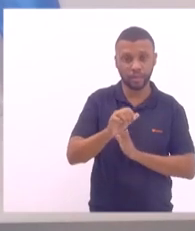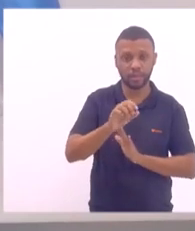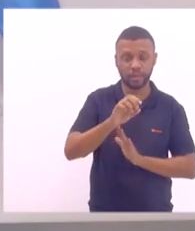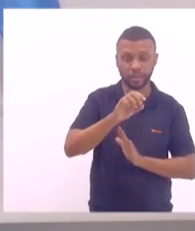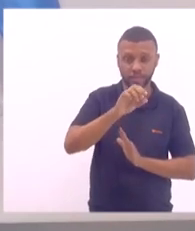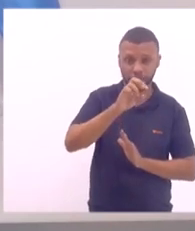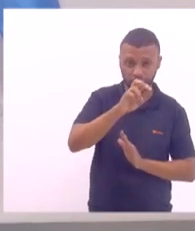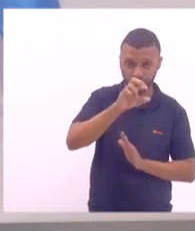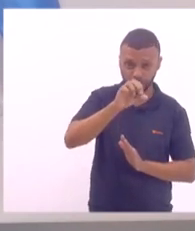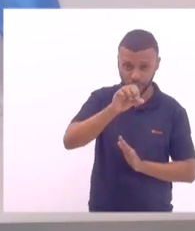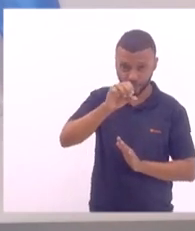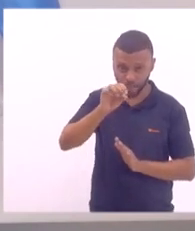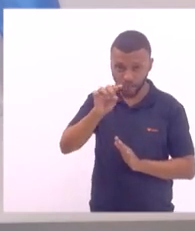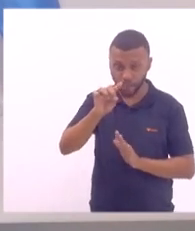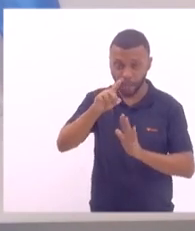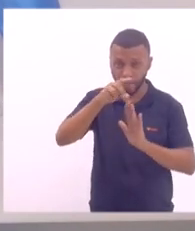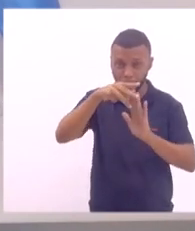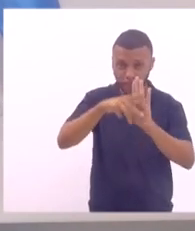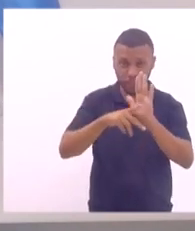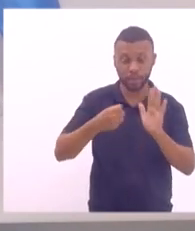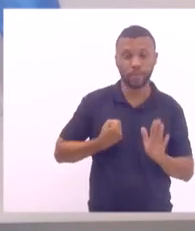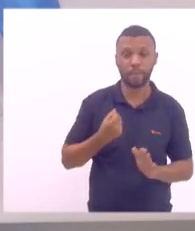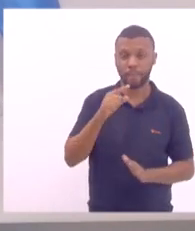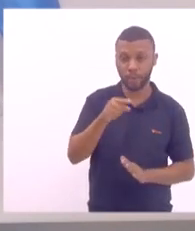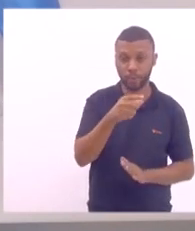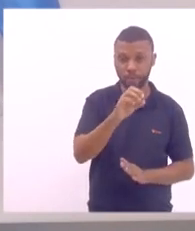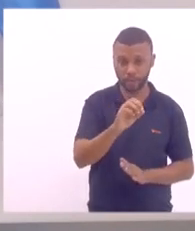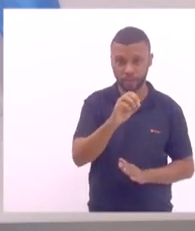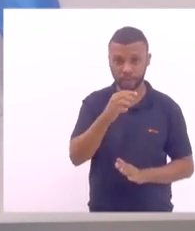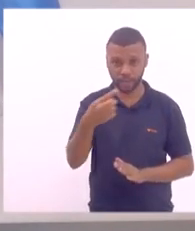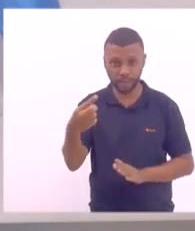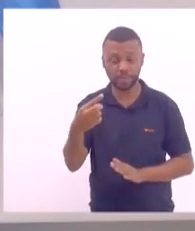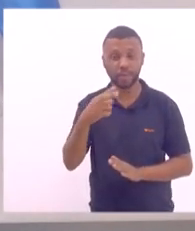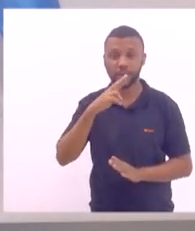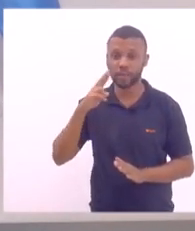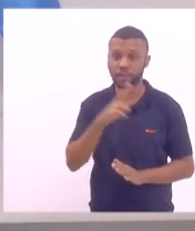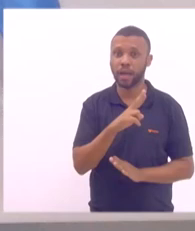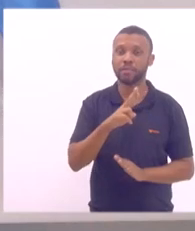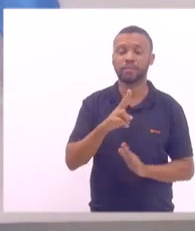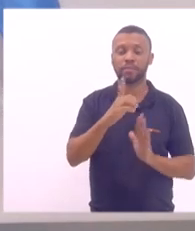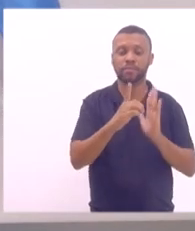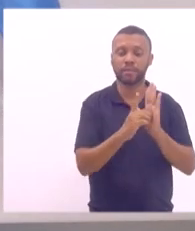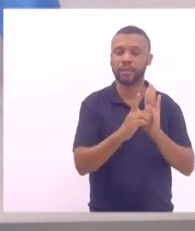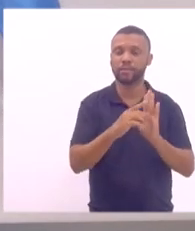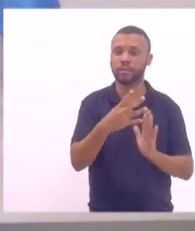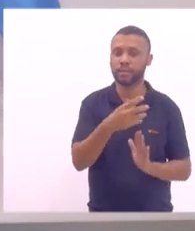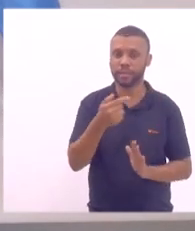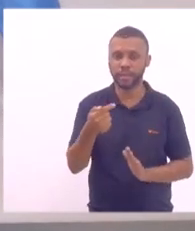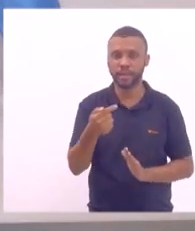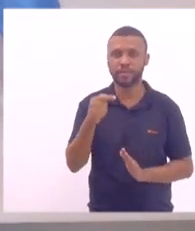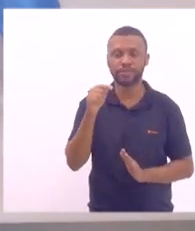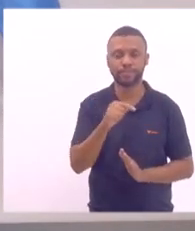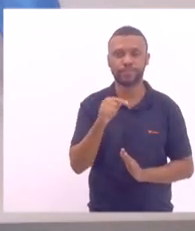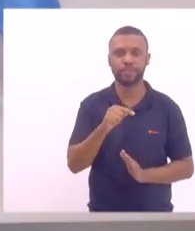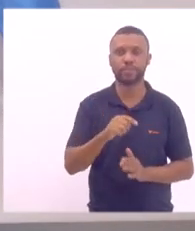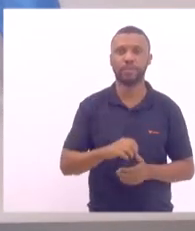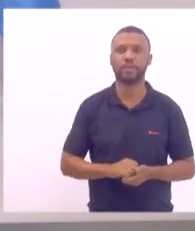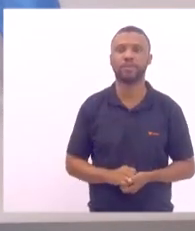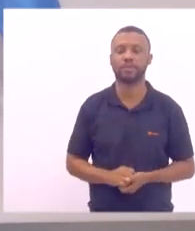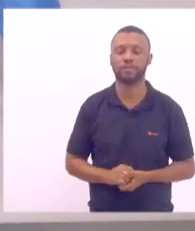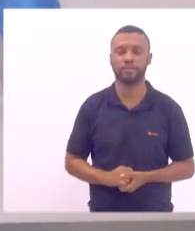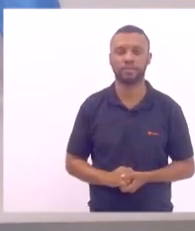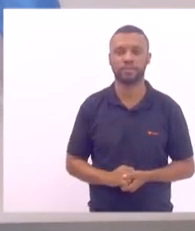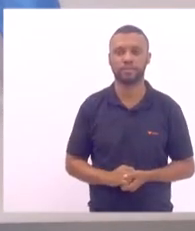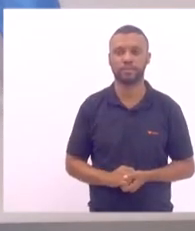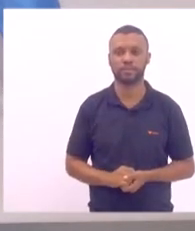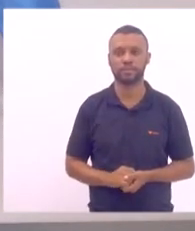medida provisória 1.106, de 17 de março de 22, editada pelo Governo Federal, disposto no decreto de 47. A medida provisória está errada, porque virou ali que eu falei